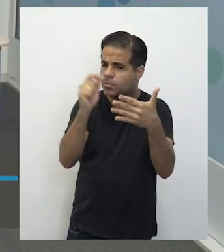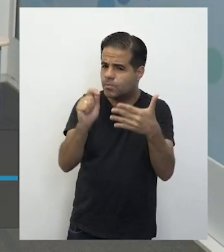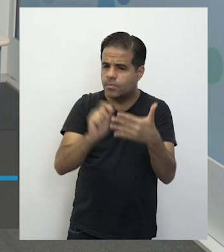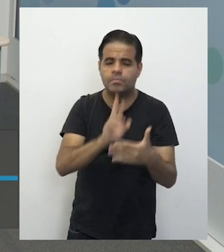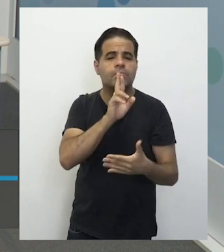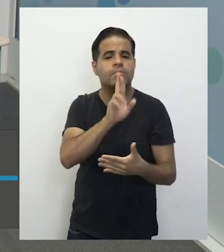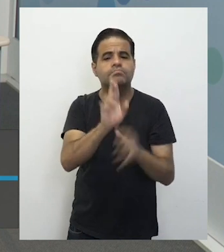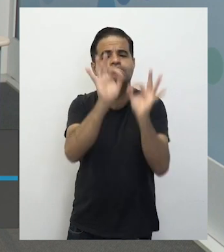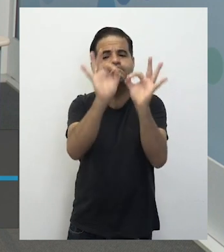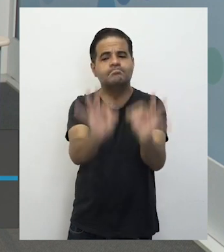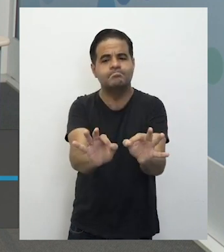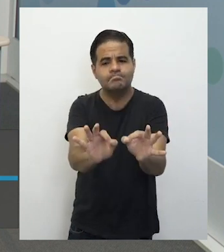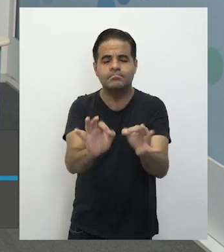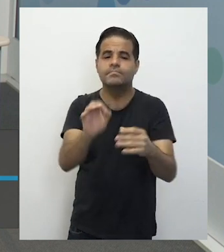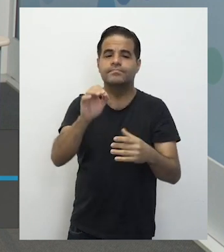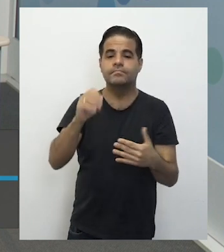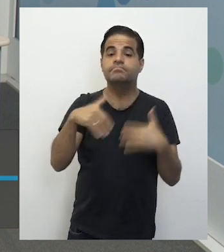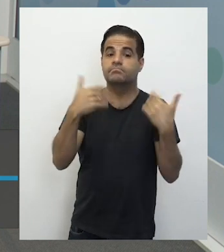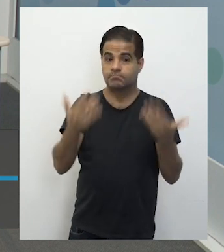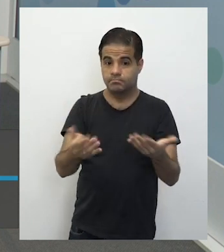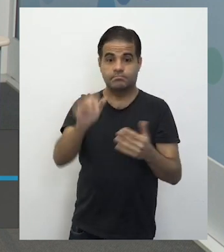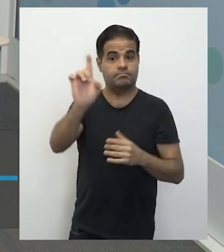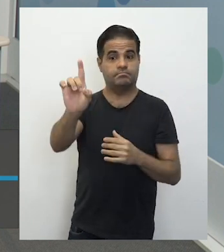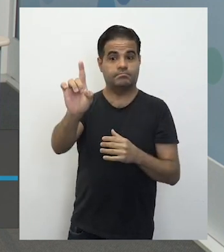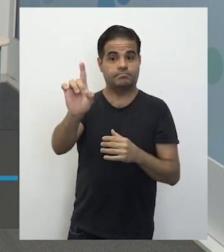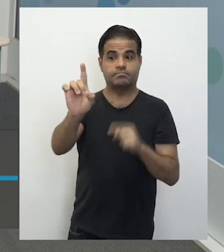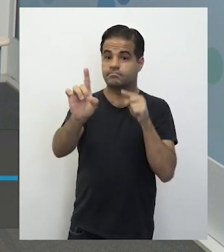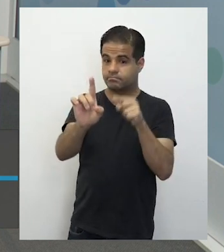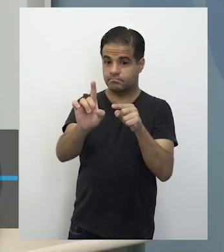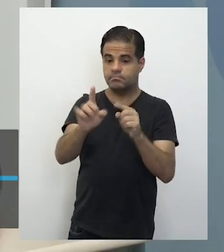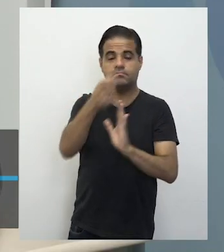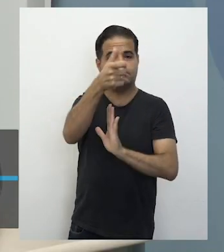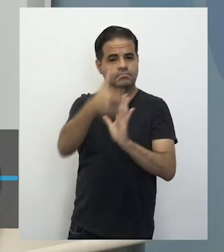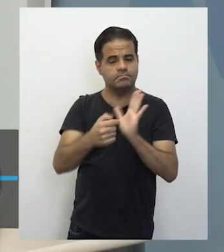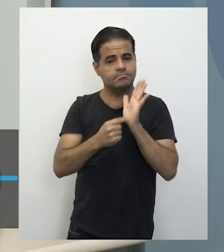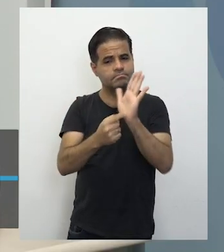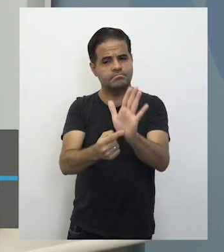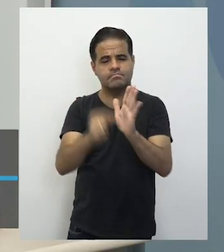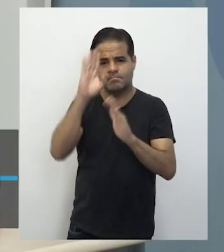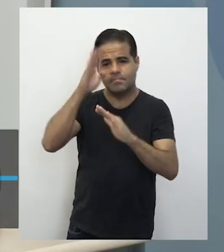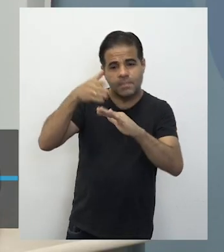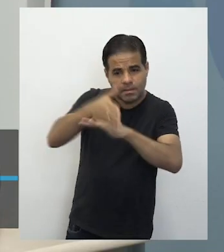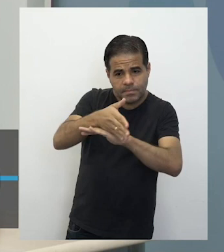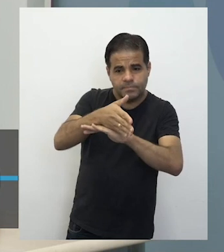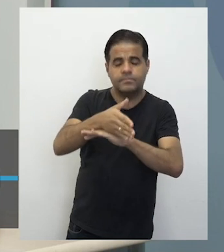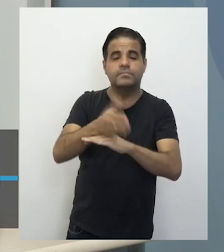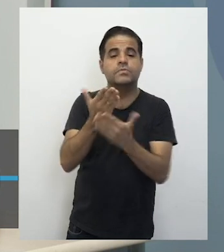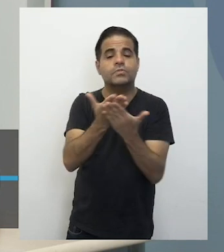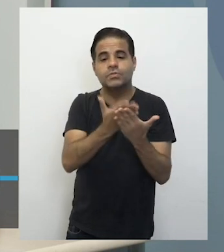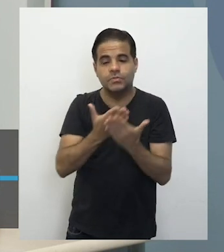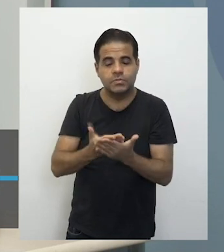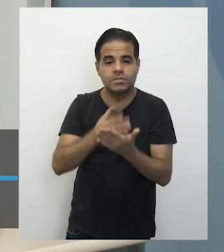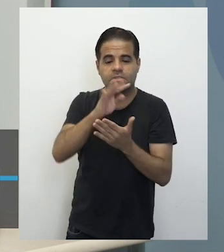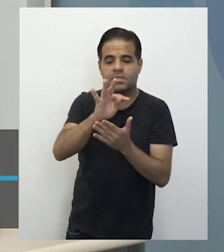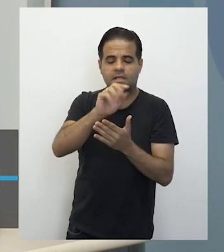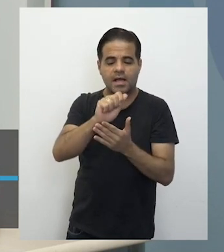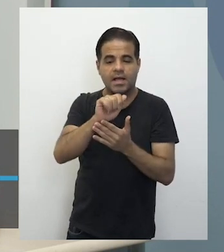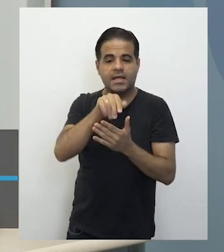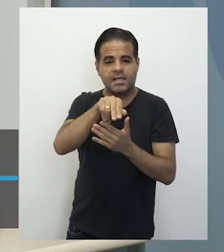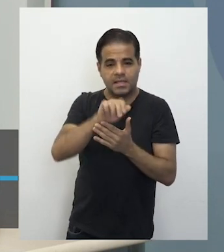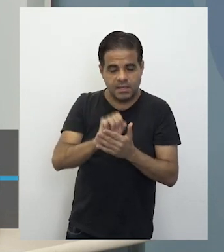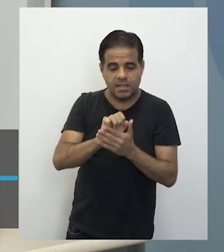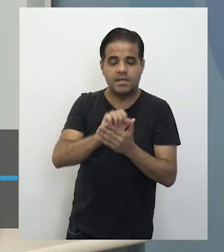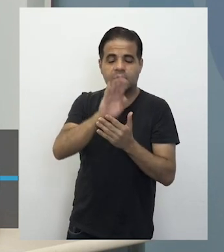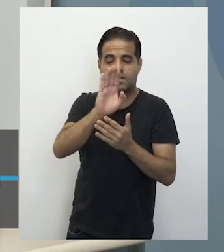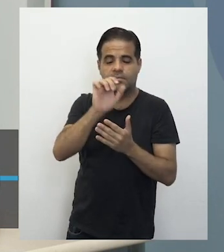resposta correta é a alternativa D. Então, destaque aqui a participação da estudante Tayane Bento